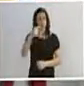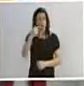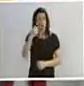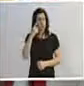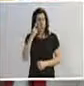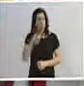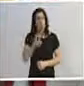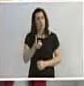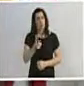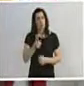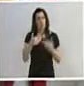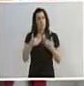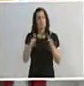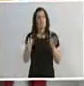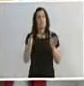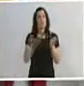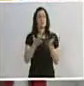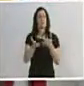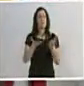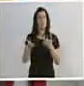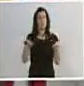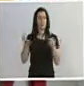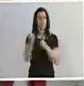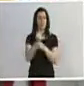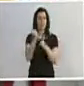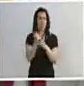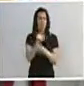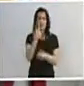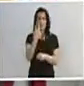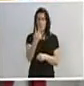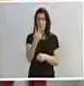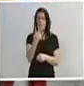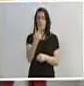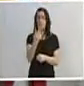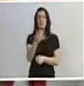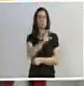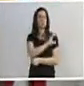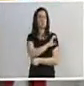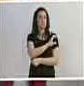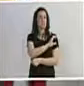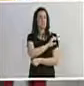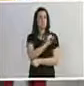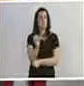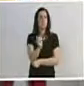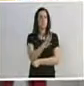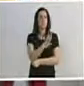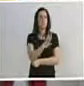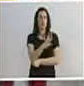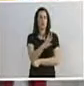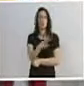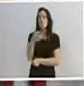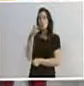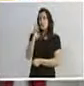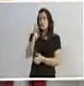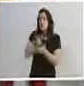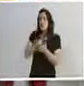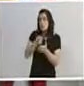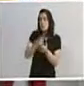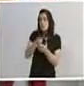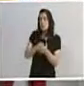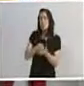abertura das licitações da construção de 3 novos CIs e um especial, o vereador Vanderlei sabe disso, a luta que ele também tem lá, pelo CI